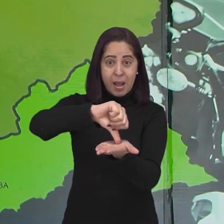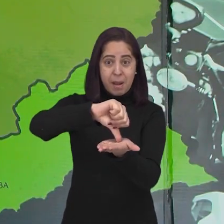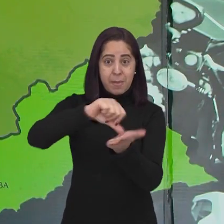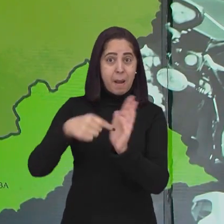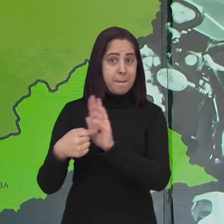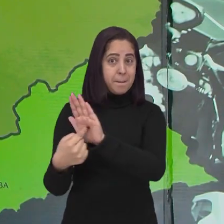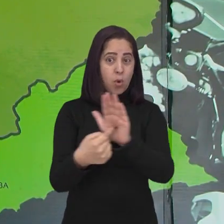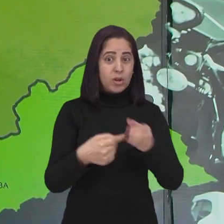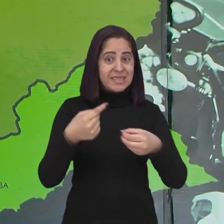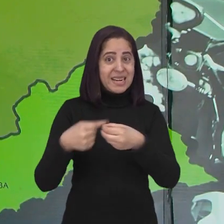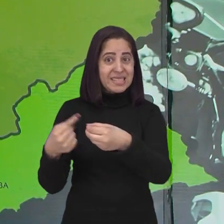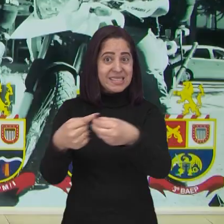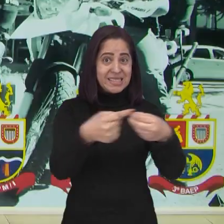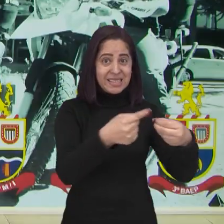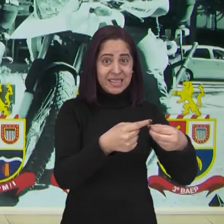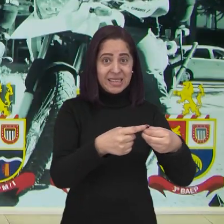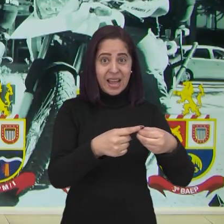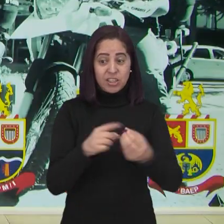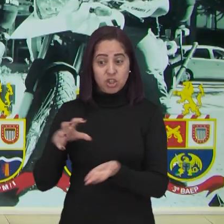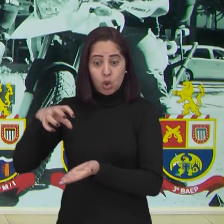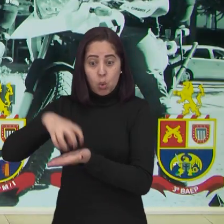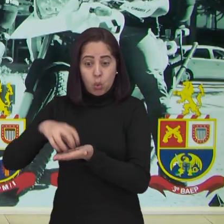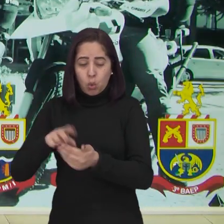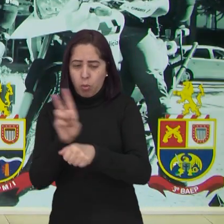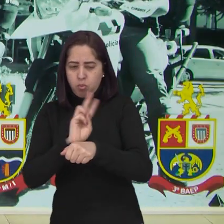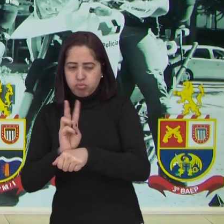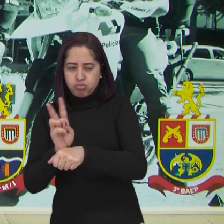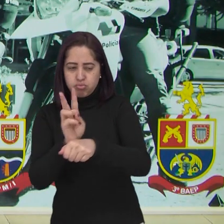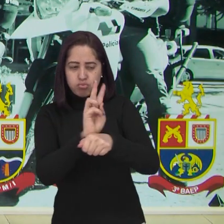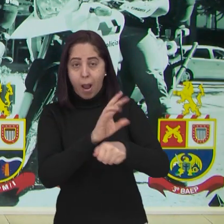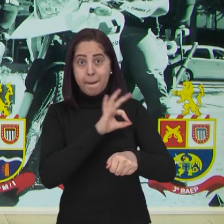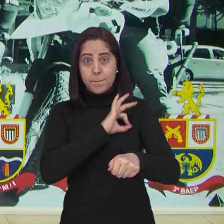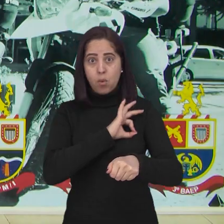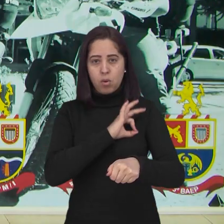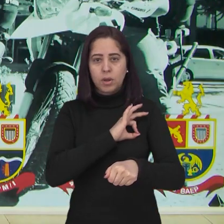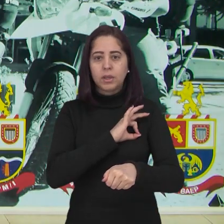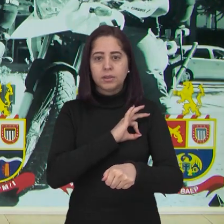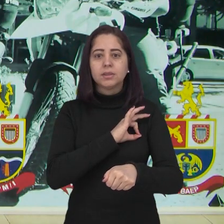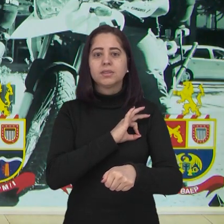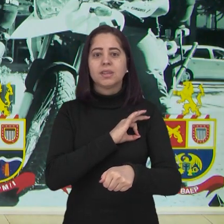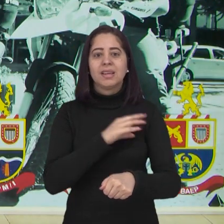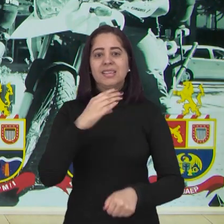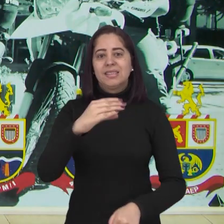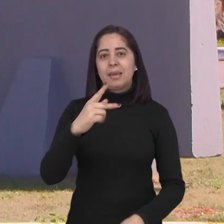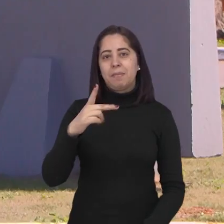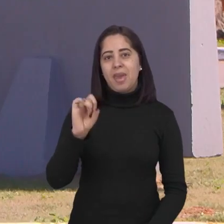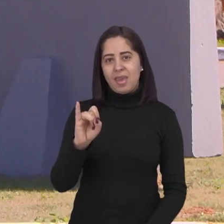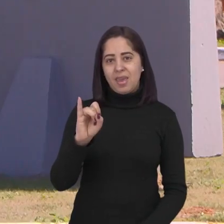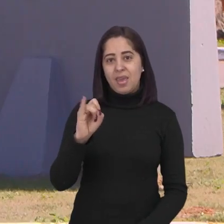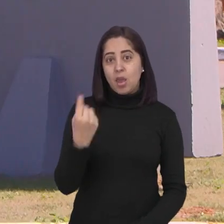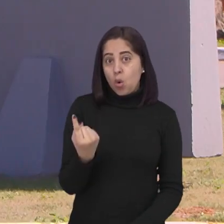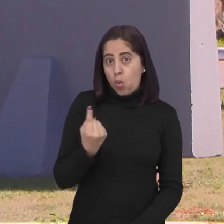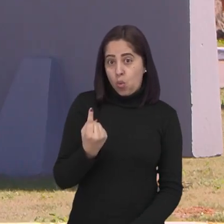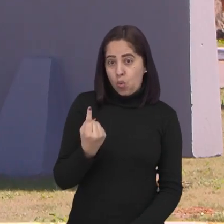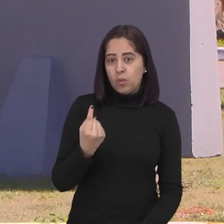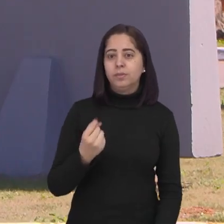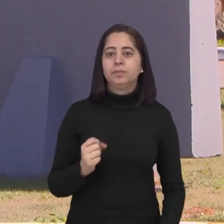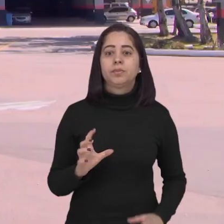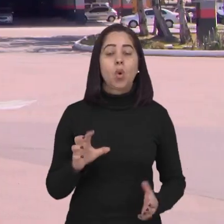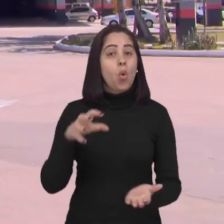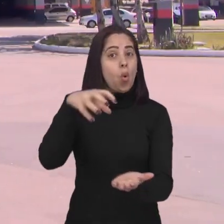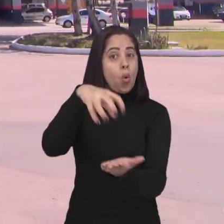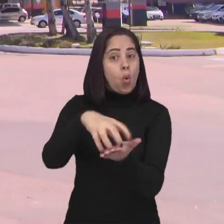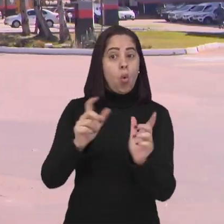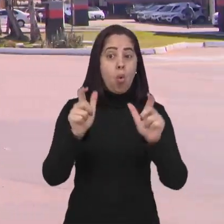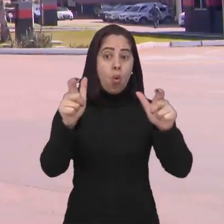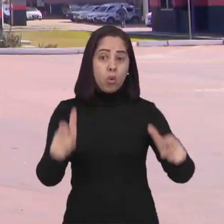representa as cidades atendidas pelo Comando de Policiamento do Interior 1, mais conhecido como CPI 1.